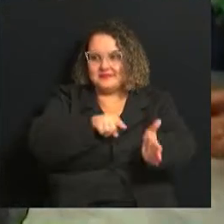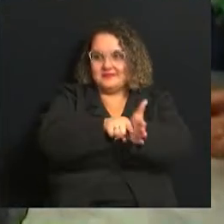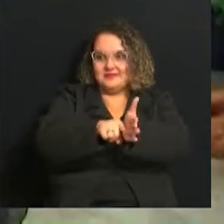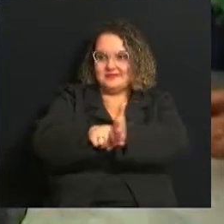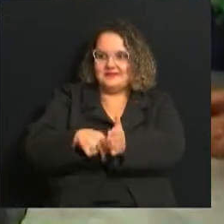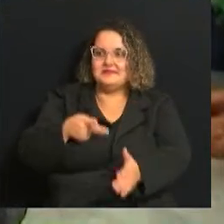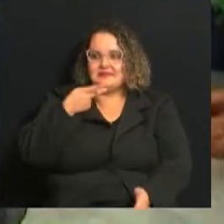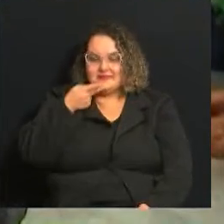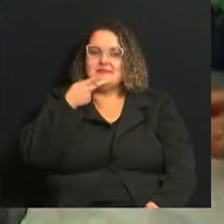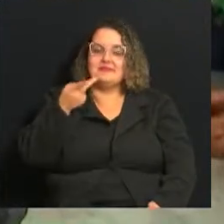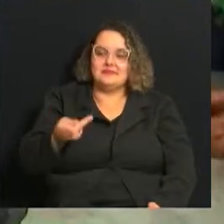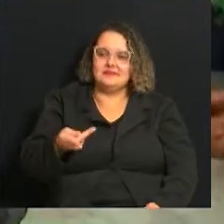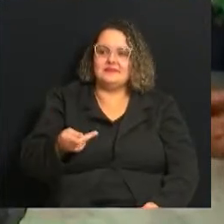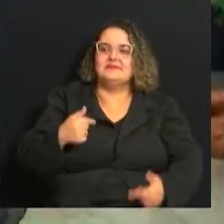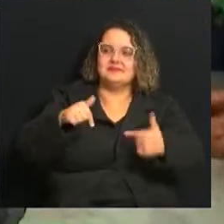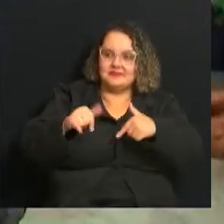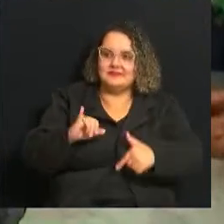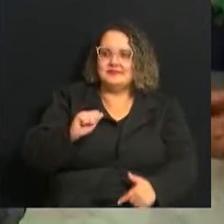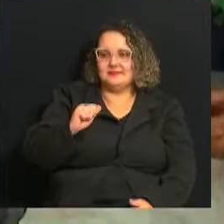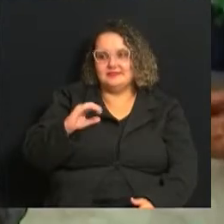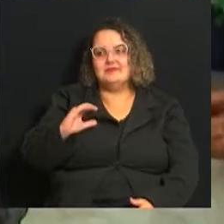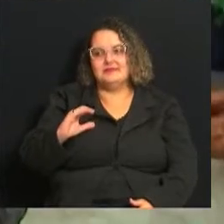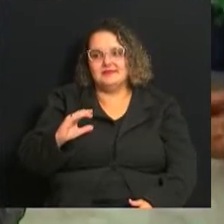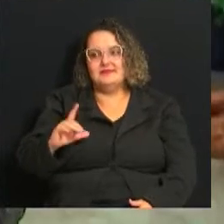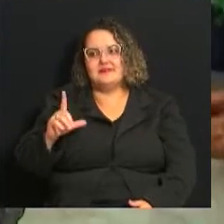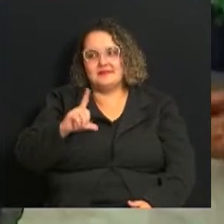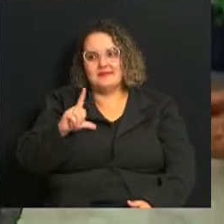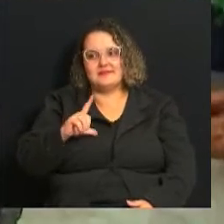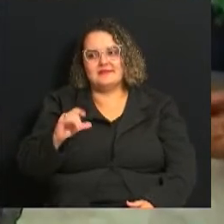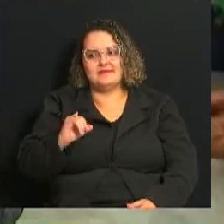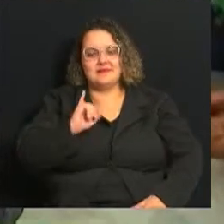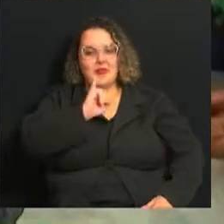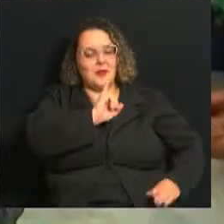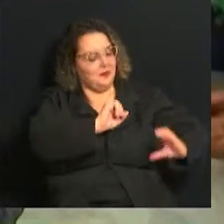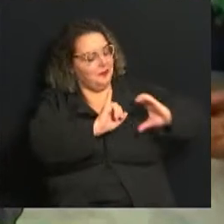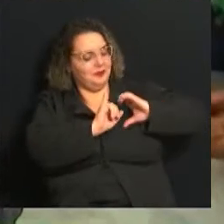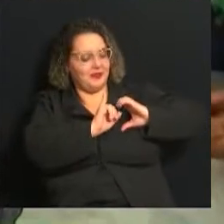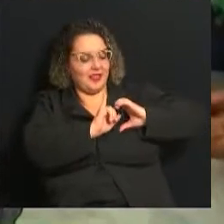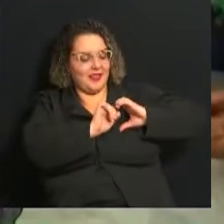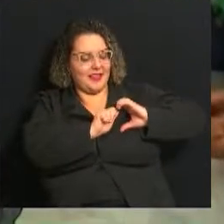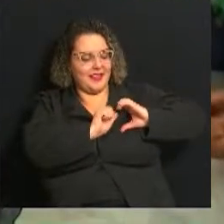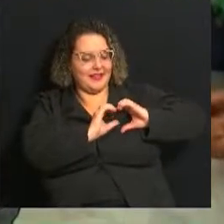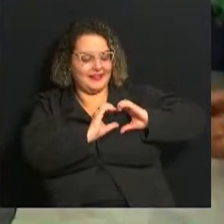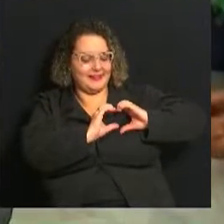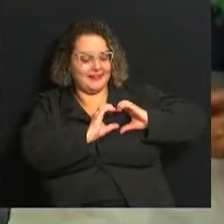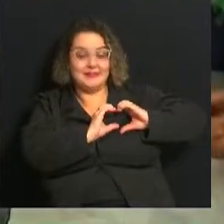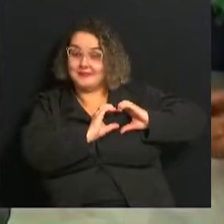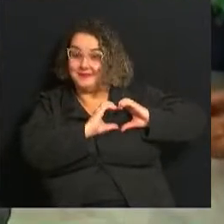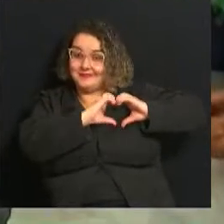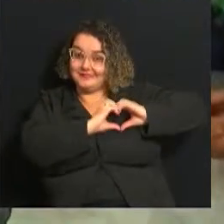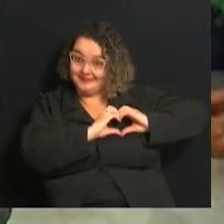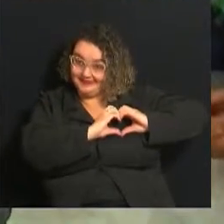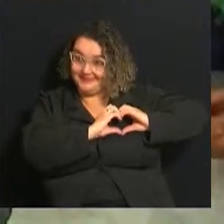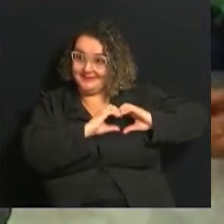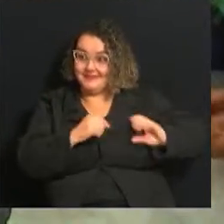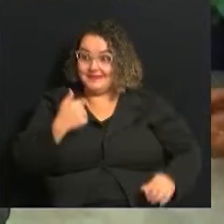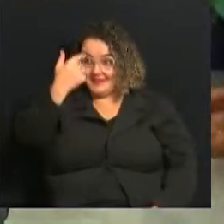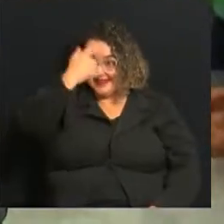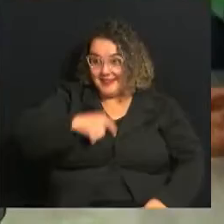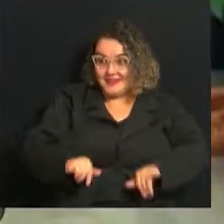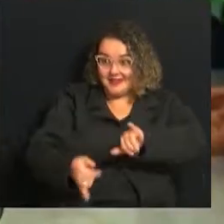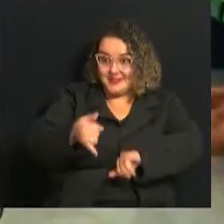quem trabalha no IAC terá o IAC no coração para o resto da vida, e é o que acontece comigo. Eu sou química de